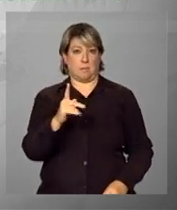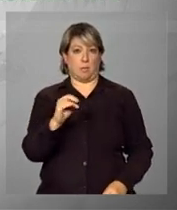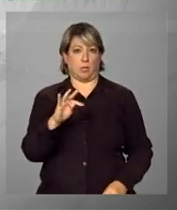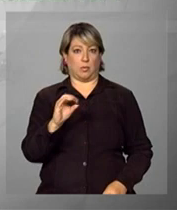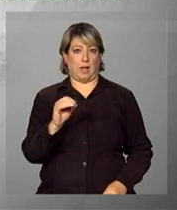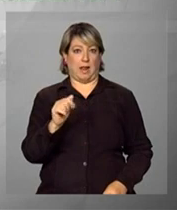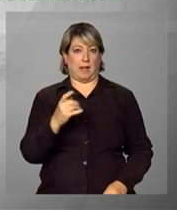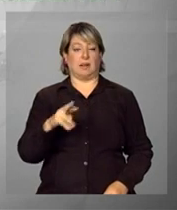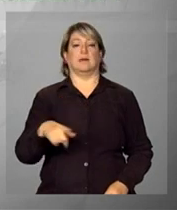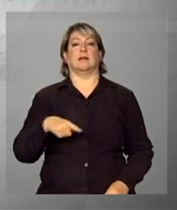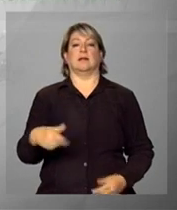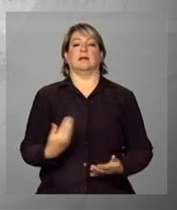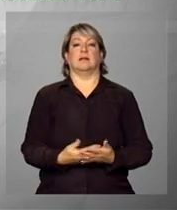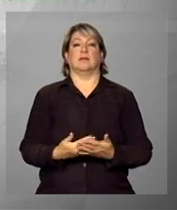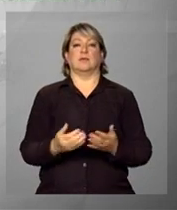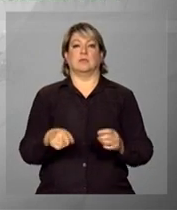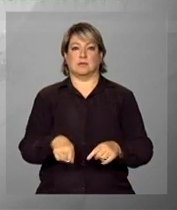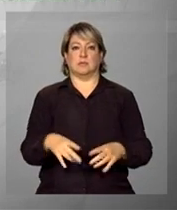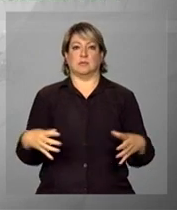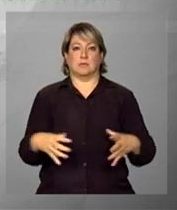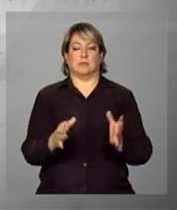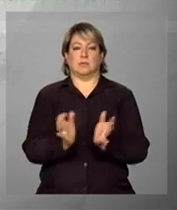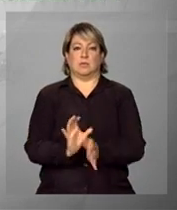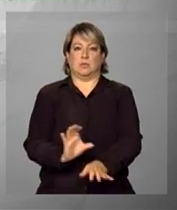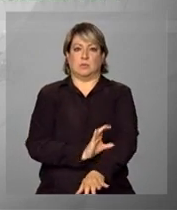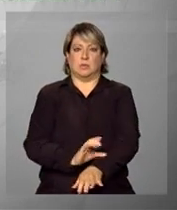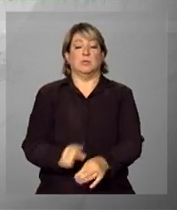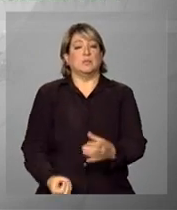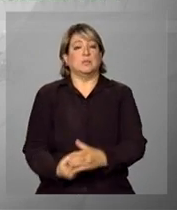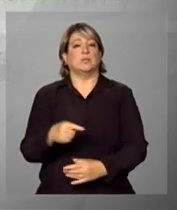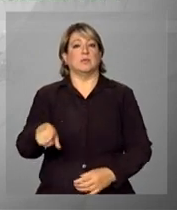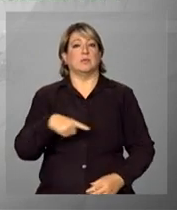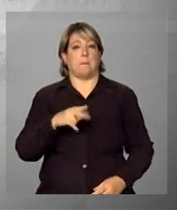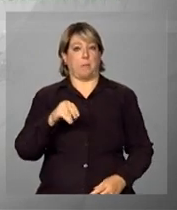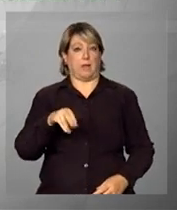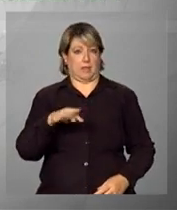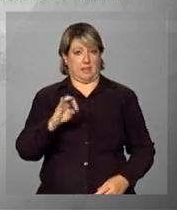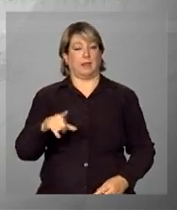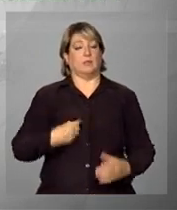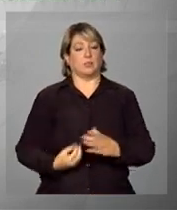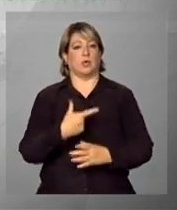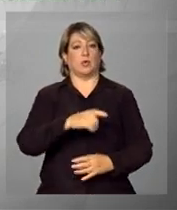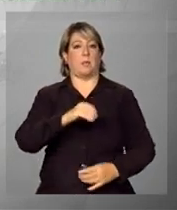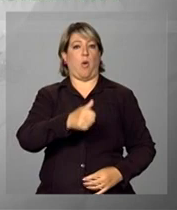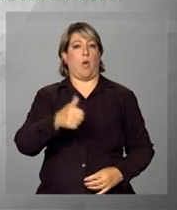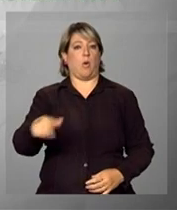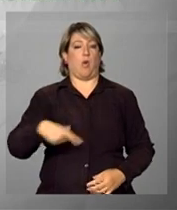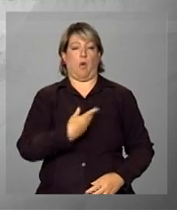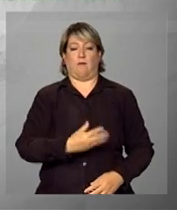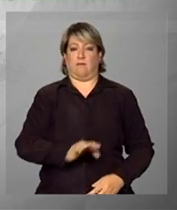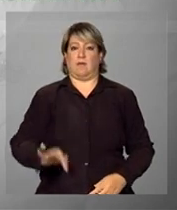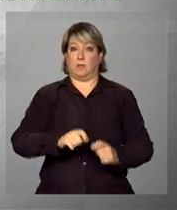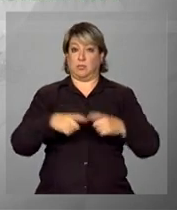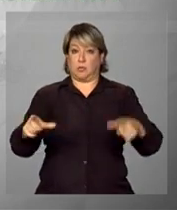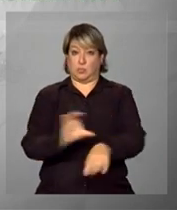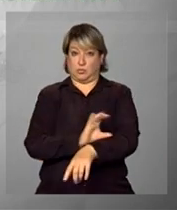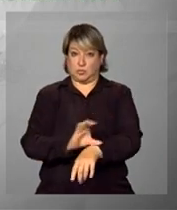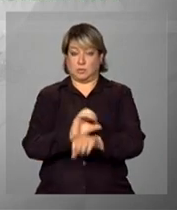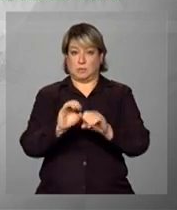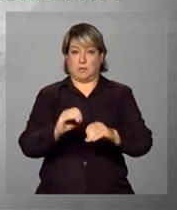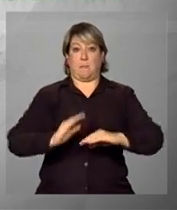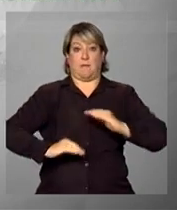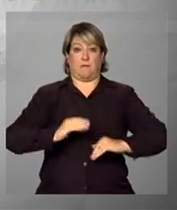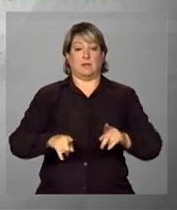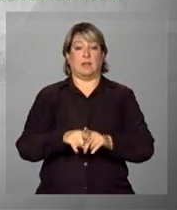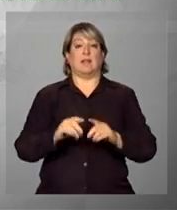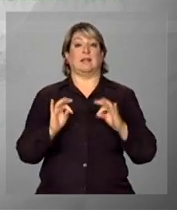de Acesso ao Ensino Técnico e Emprego foi criado em 2011 pelo governo federal para ampliar a oferta de cursos de educação